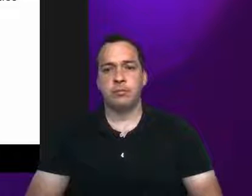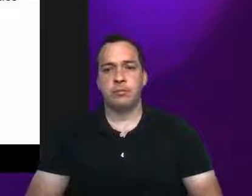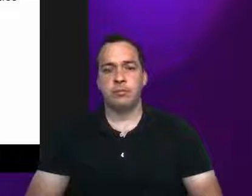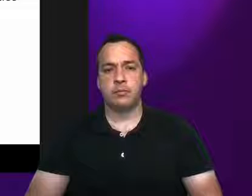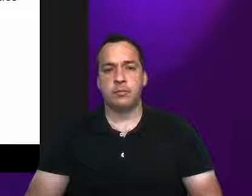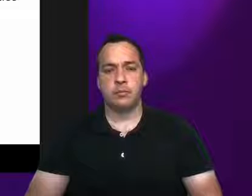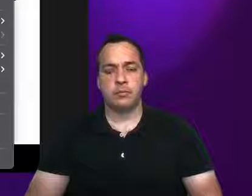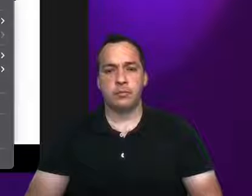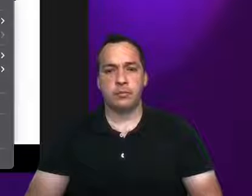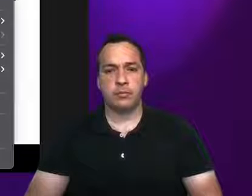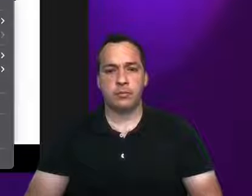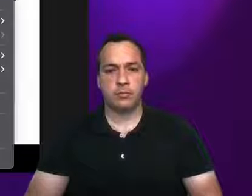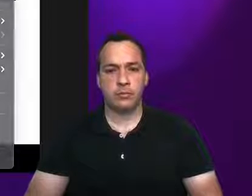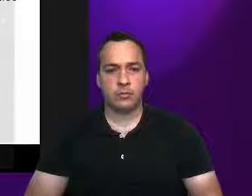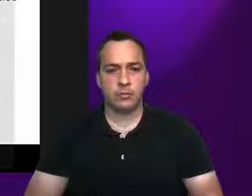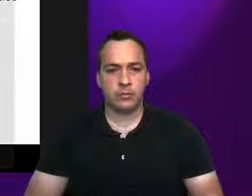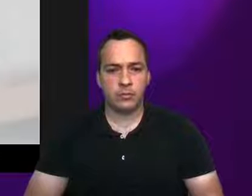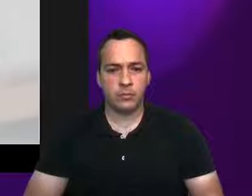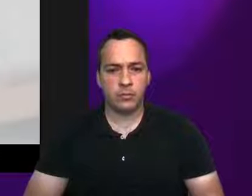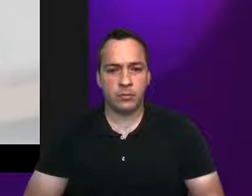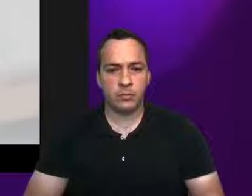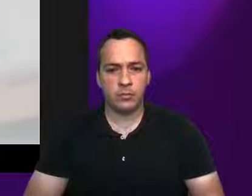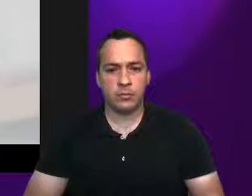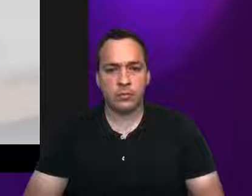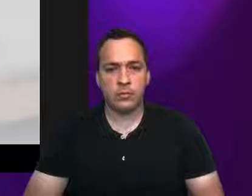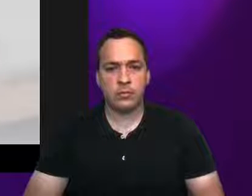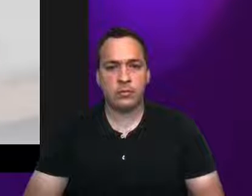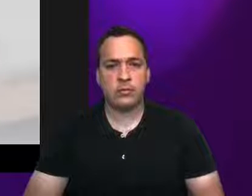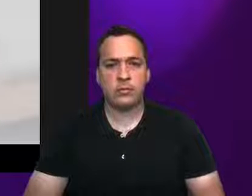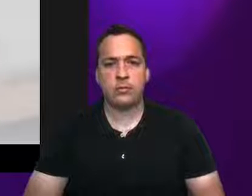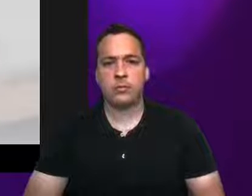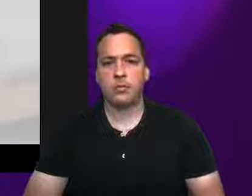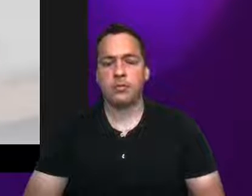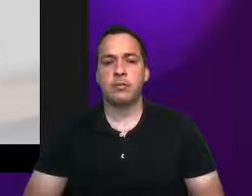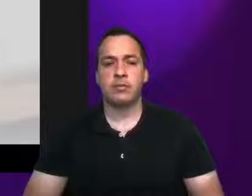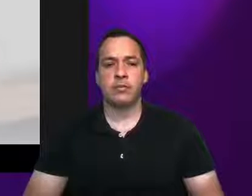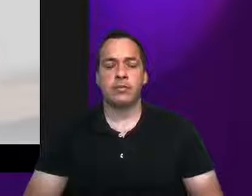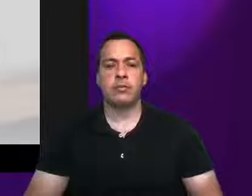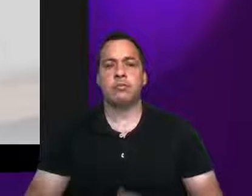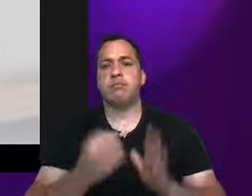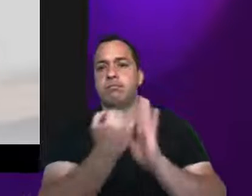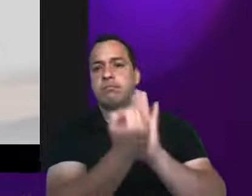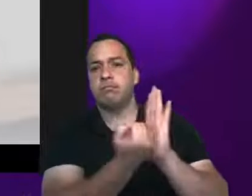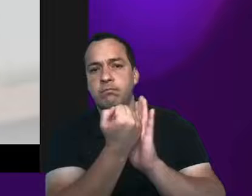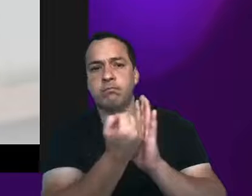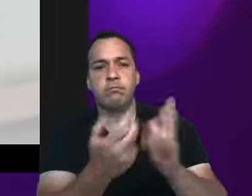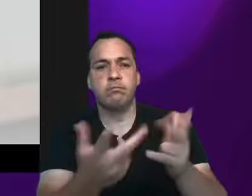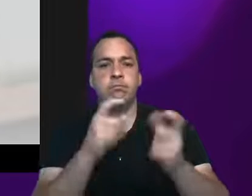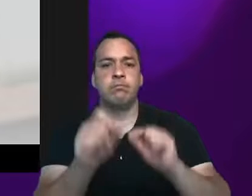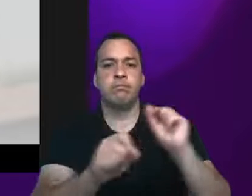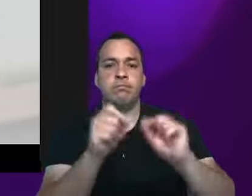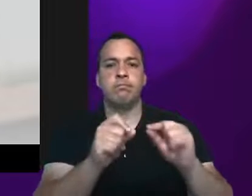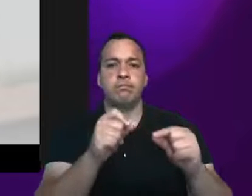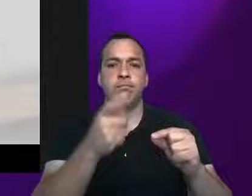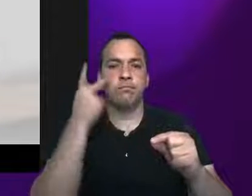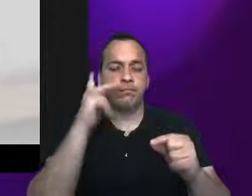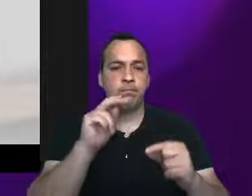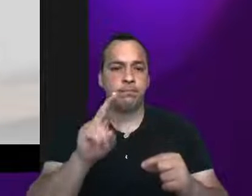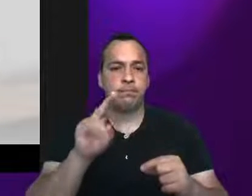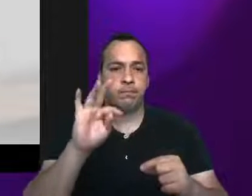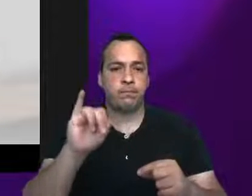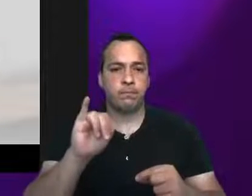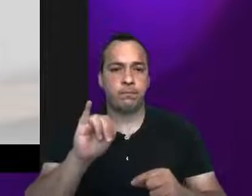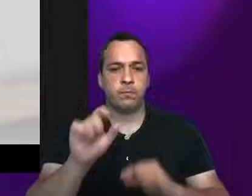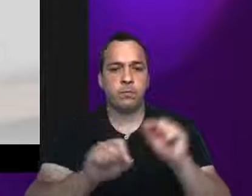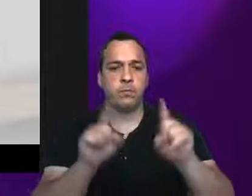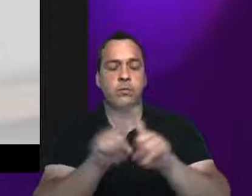Então, agora as mensagens finais. Então, o ultrassom, ele aumenta a sensibilidade para avaliação da volemia na UTI. É necessário